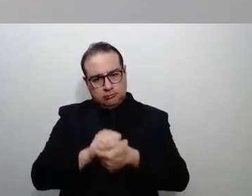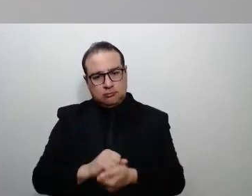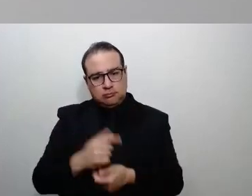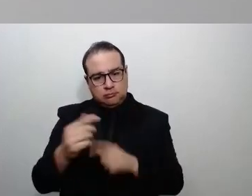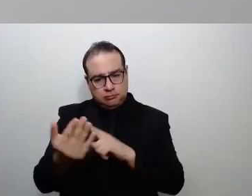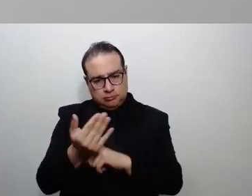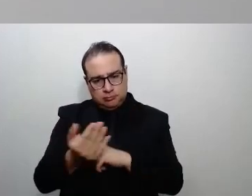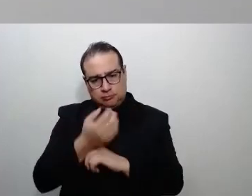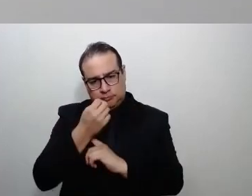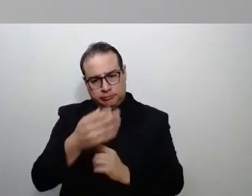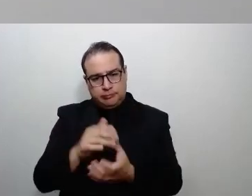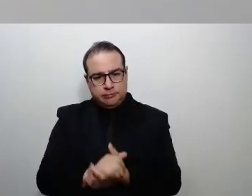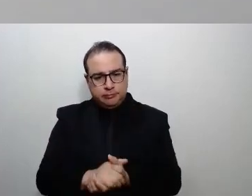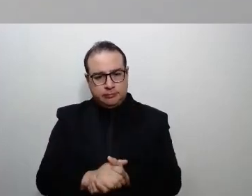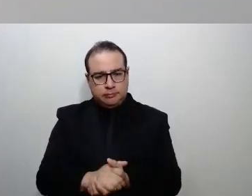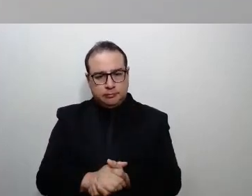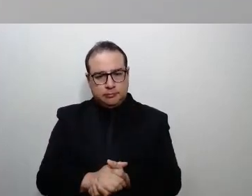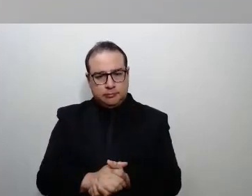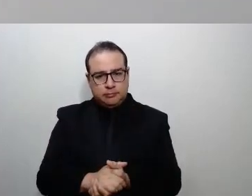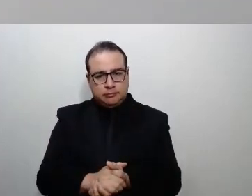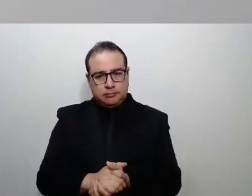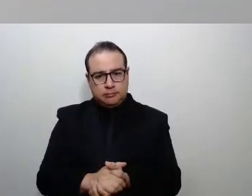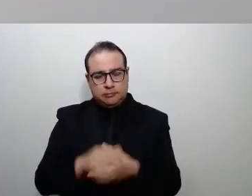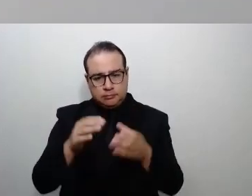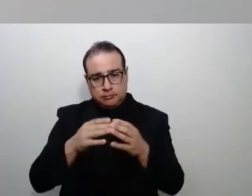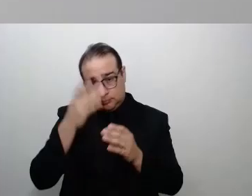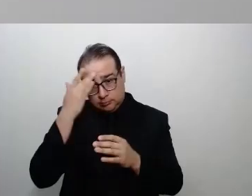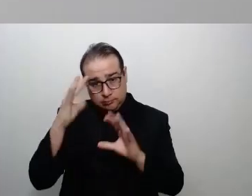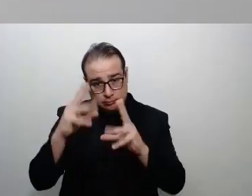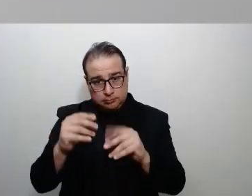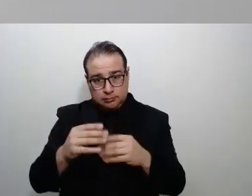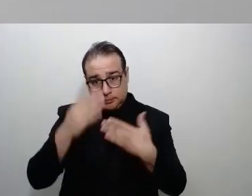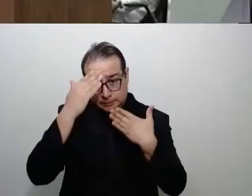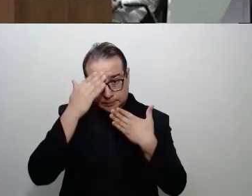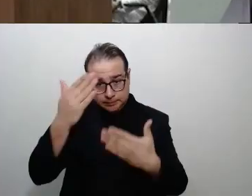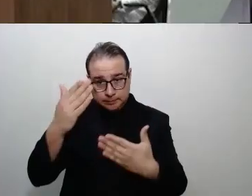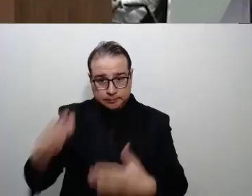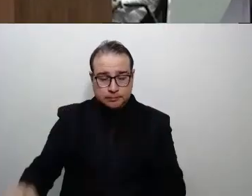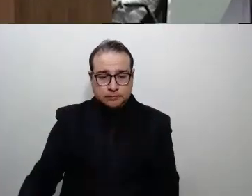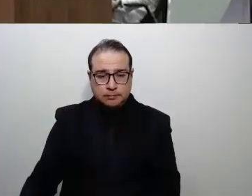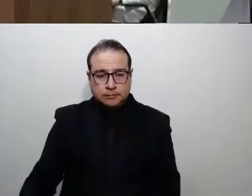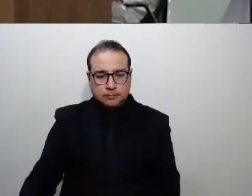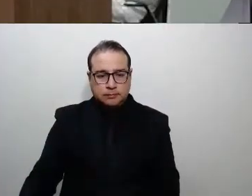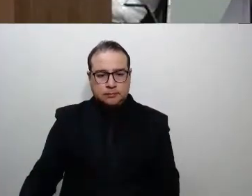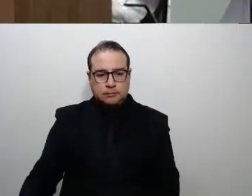beneficiários disso serão o cidadãos Obrigado presidente